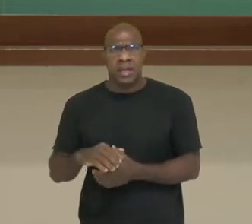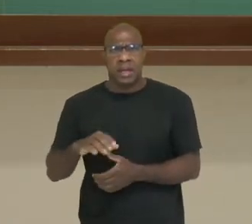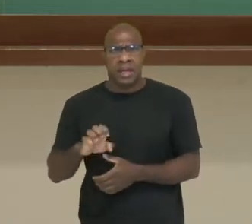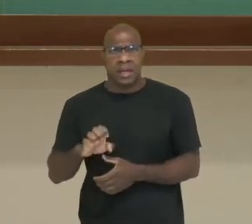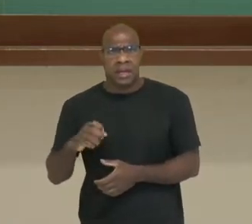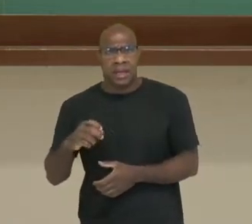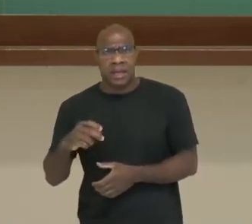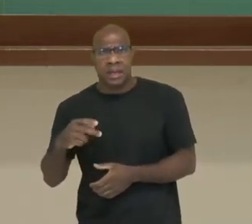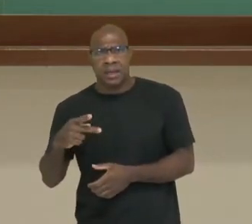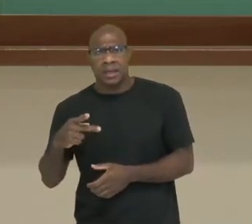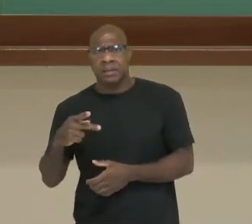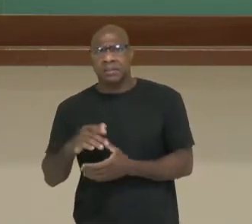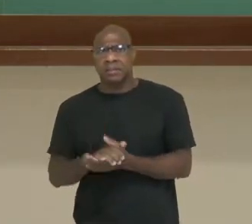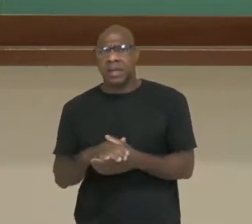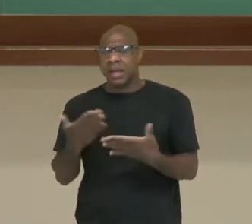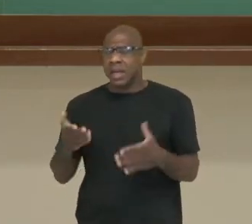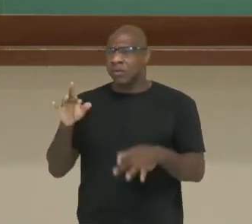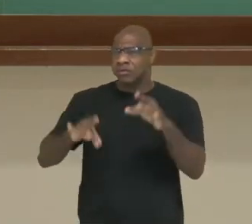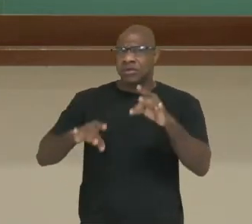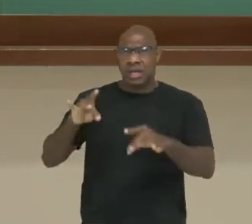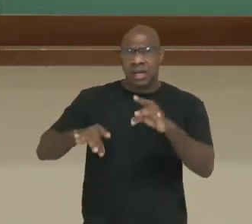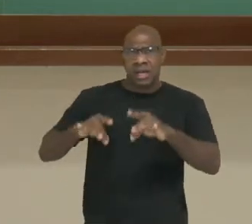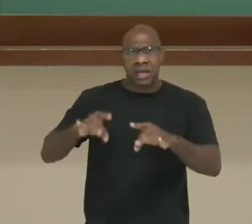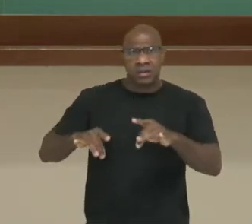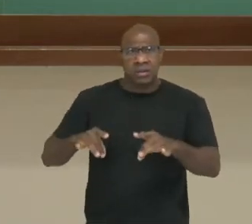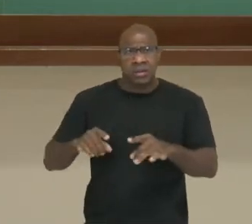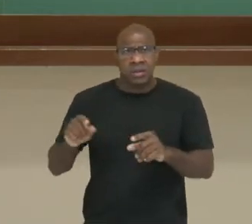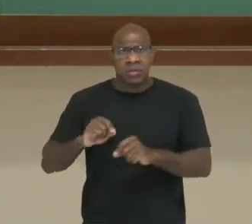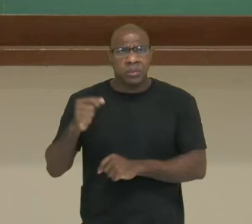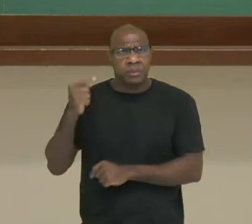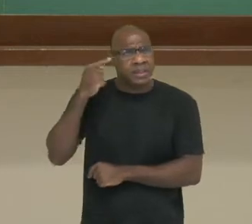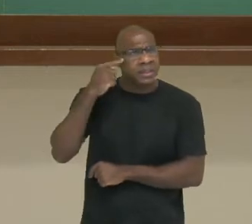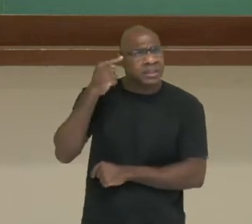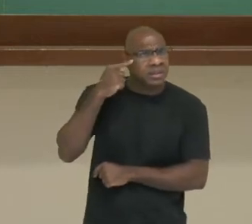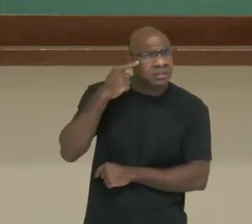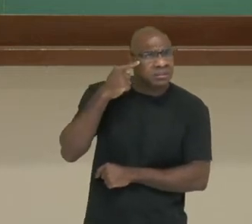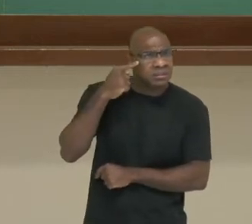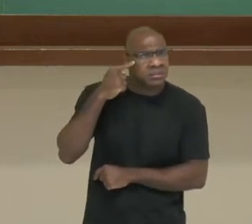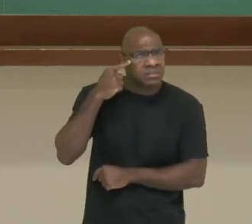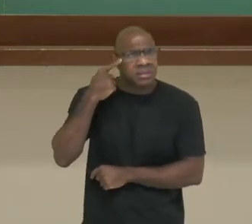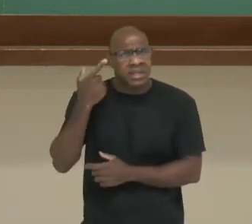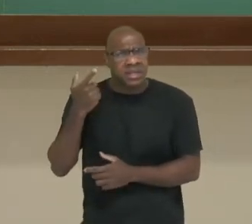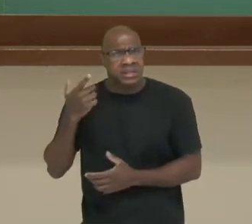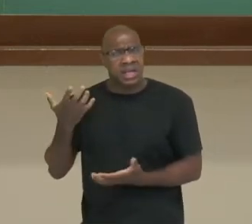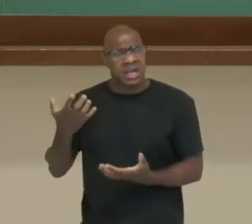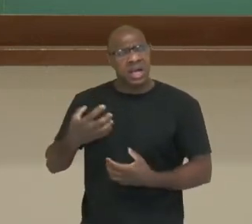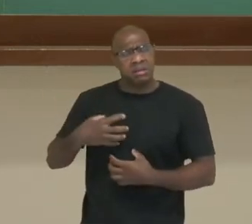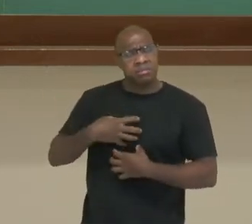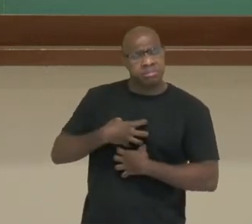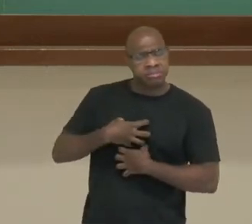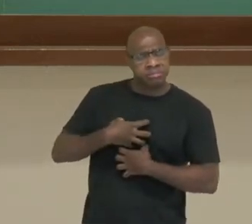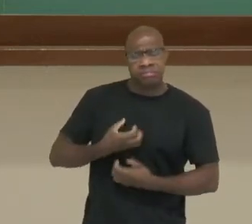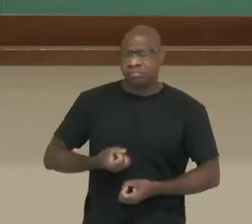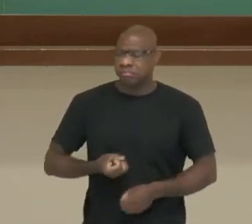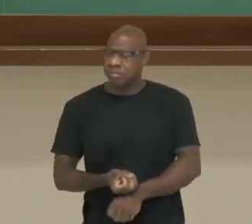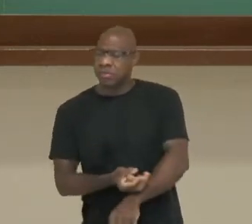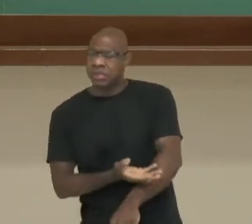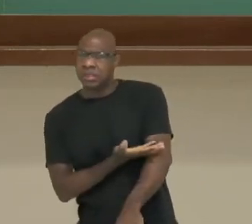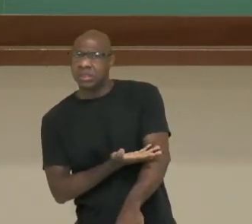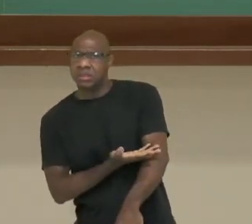é um teatro que ele vai trabalhar não pensando na emoção, no drama ali como um